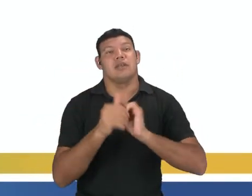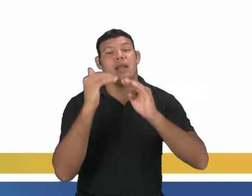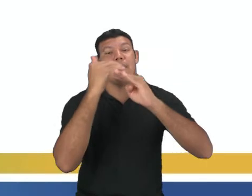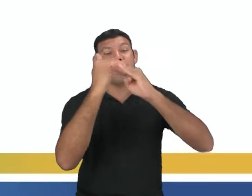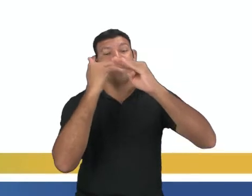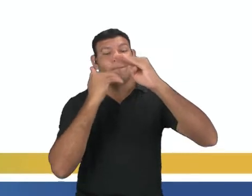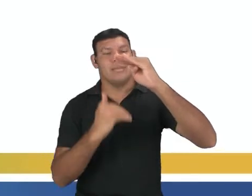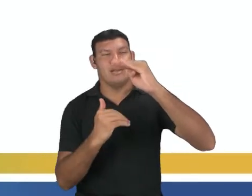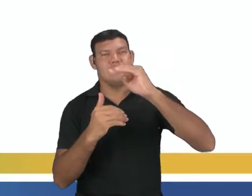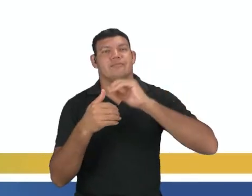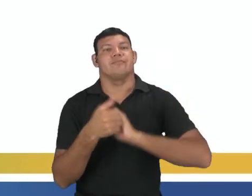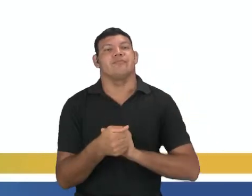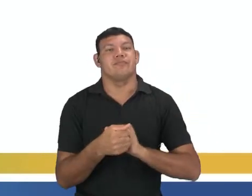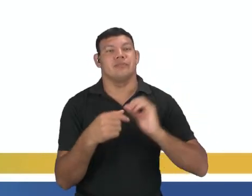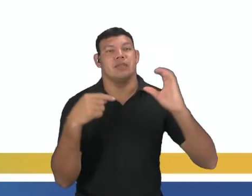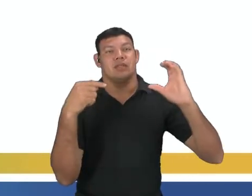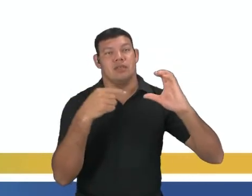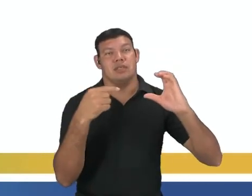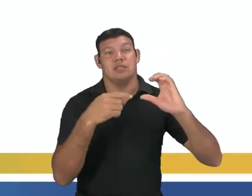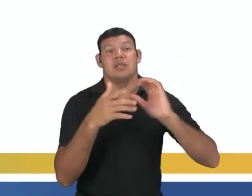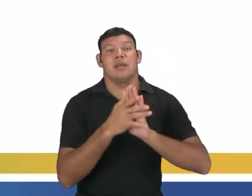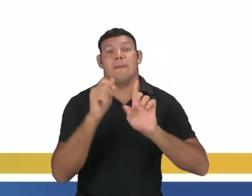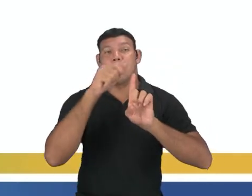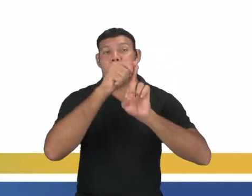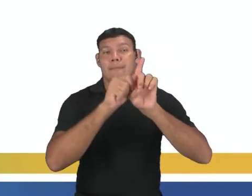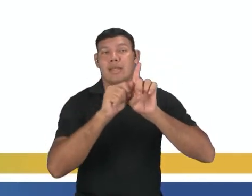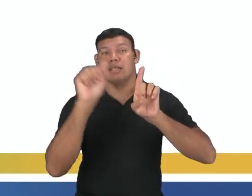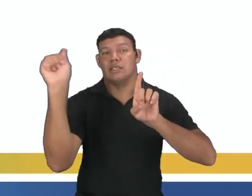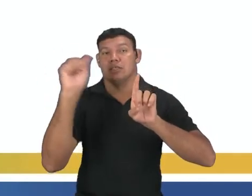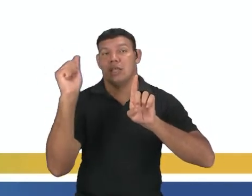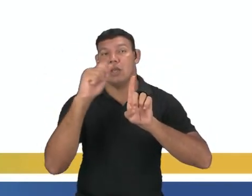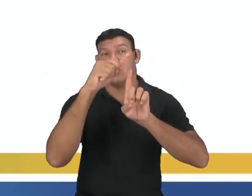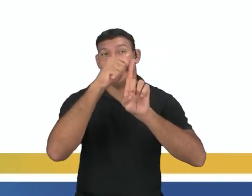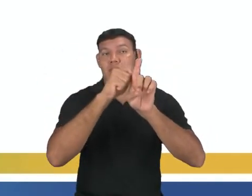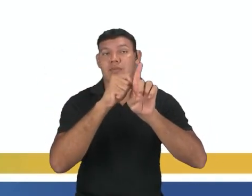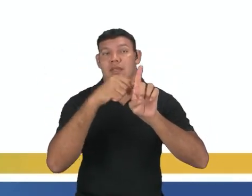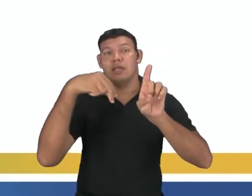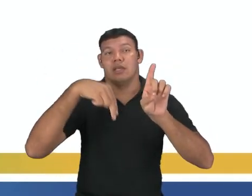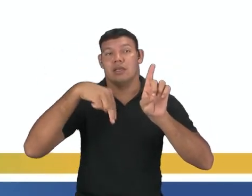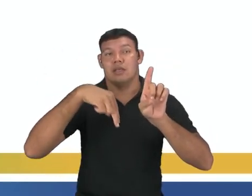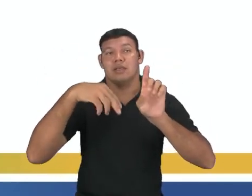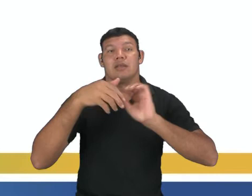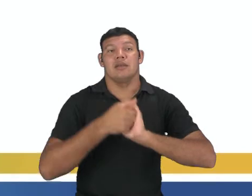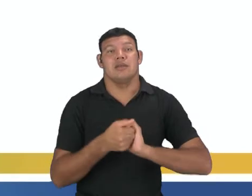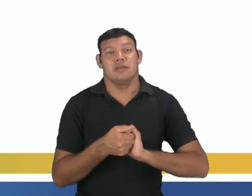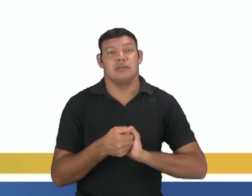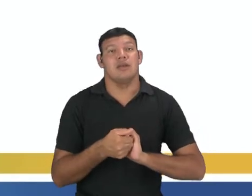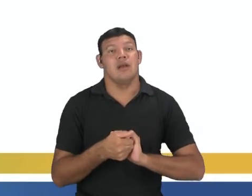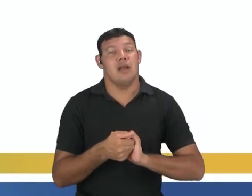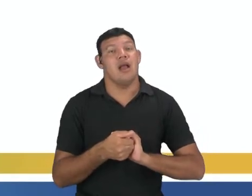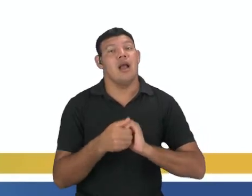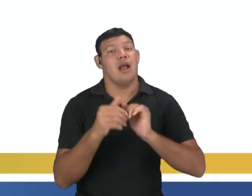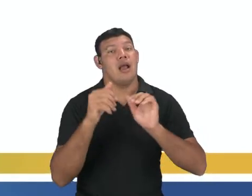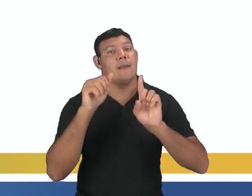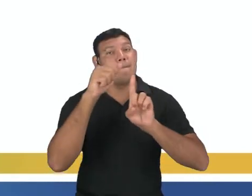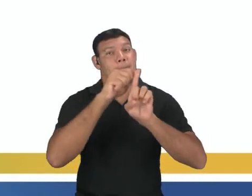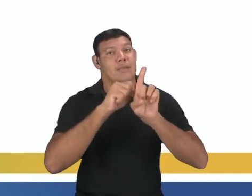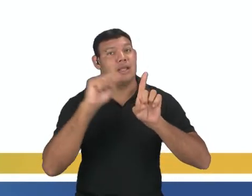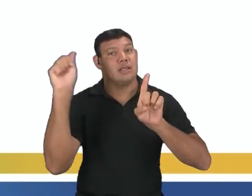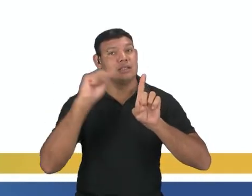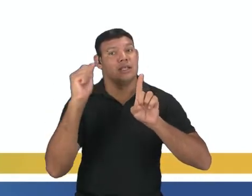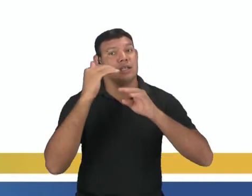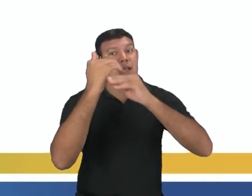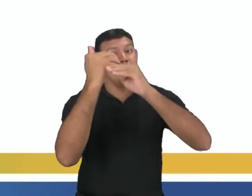descartar. Agosto e novembro, observe que agosto ele está abaixo de 300